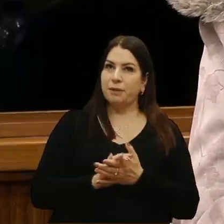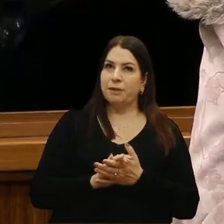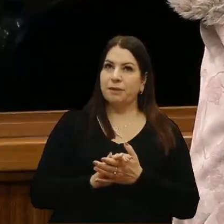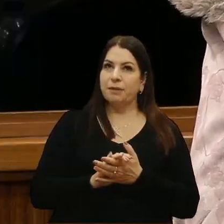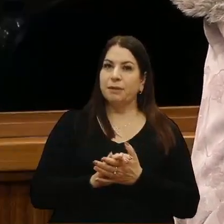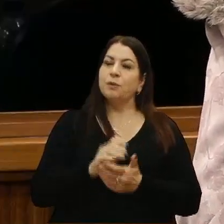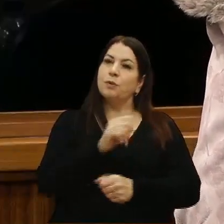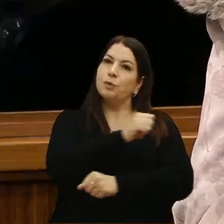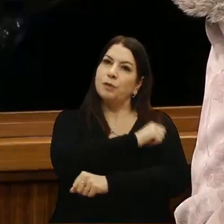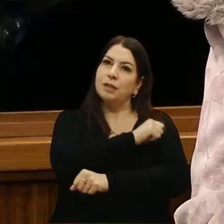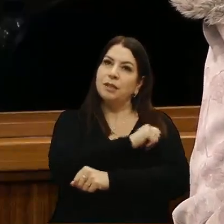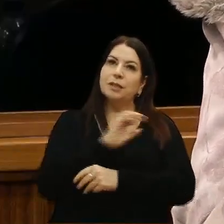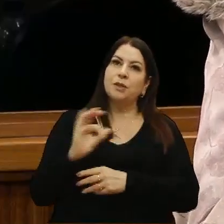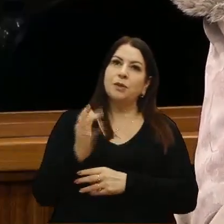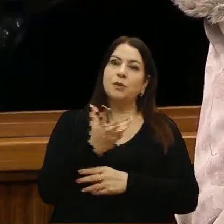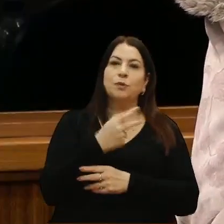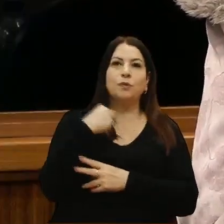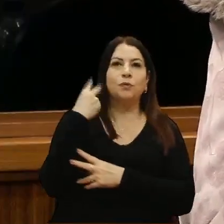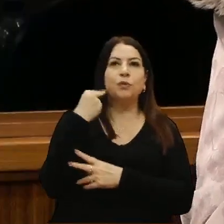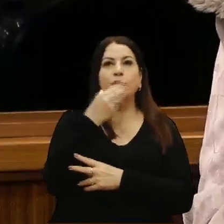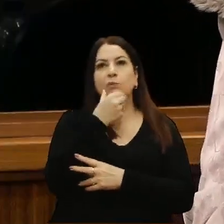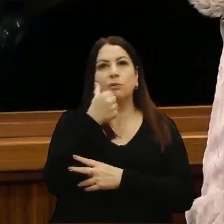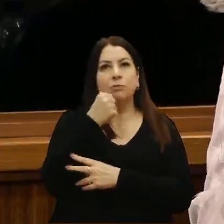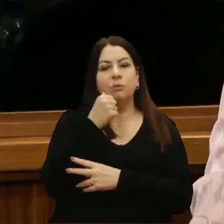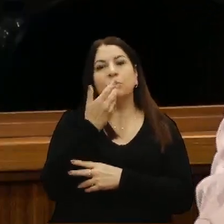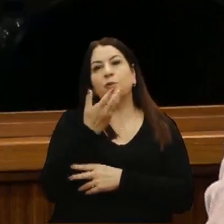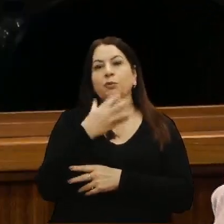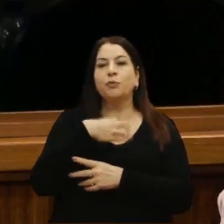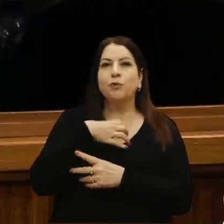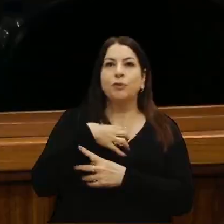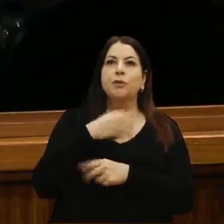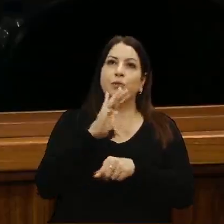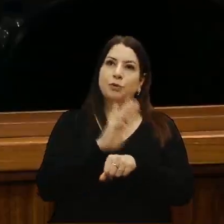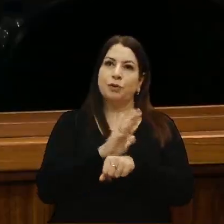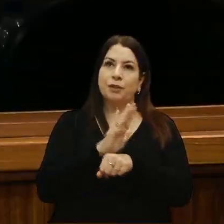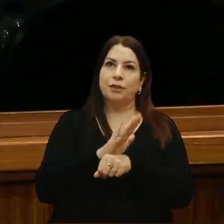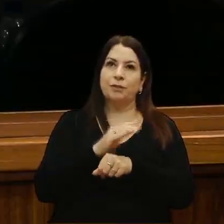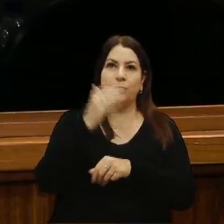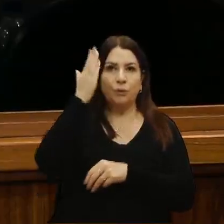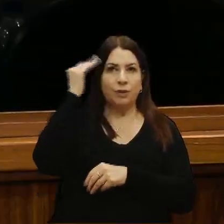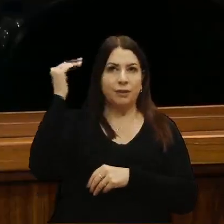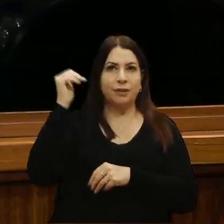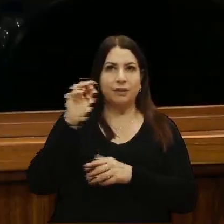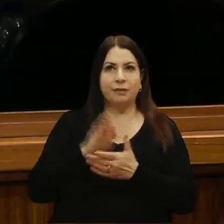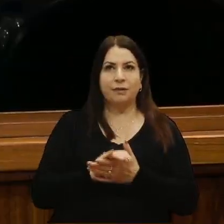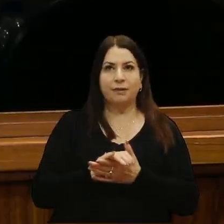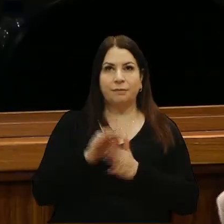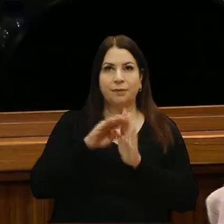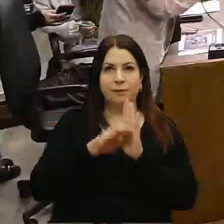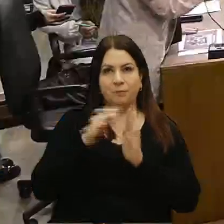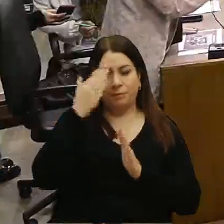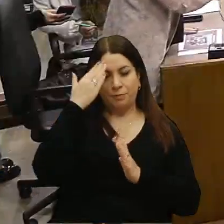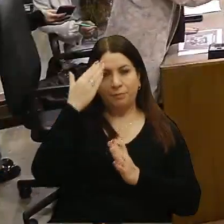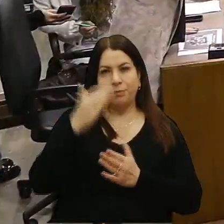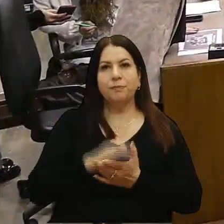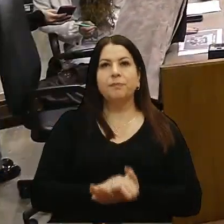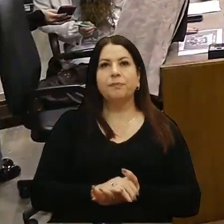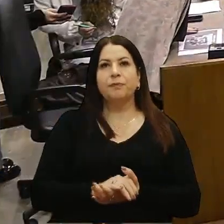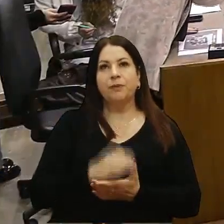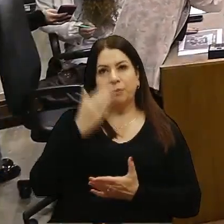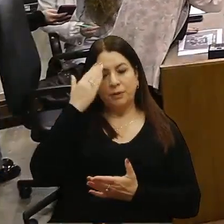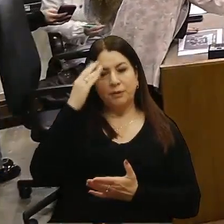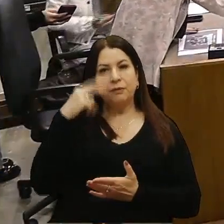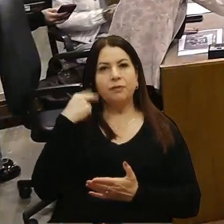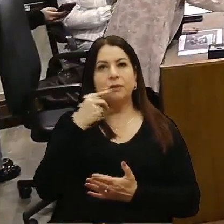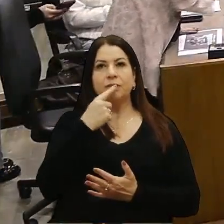os estudantes e todos os vereadores, vereadoras que de alguma forma contribuíram para o sucesso deste programa. Obrigada. Obrigado,